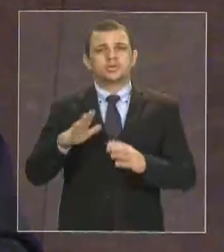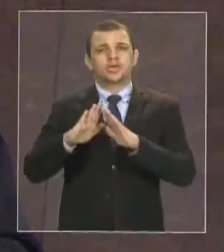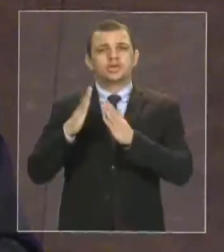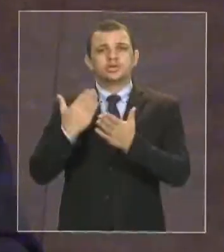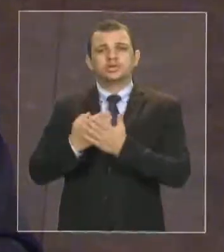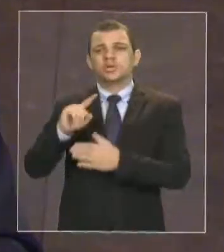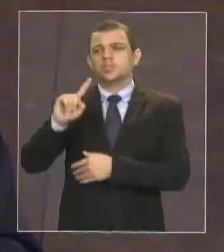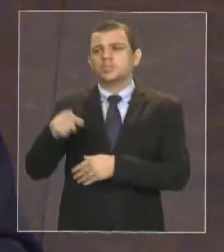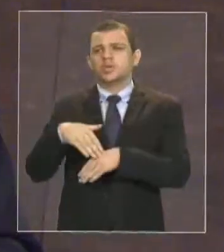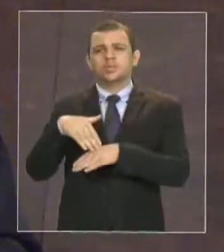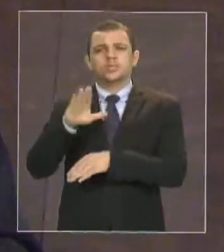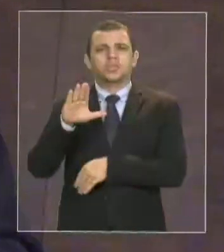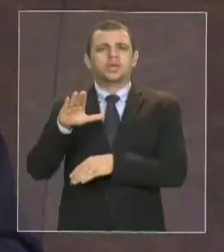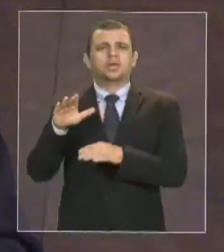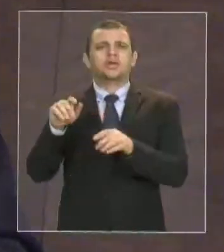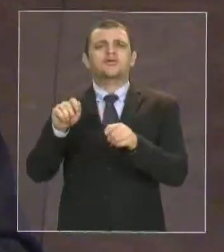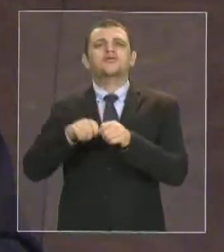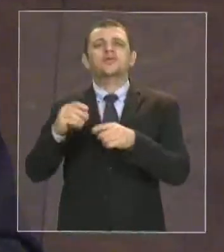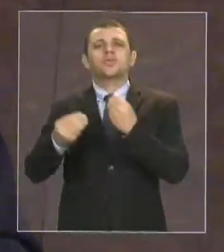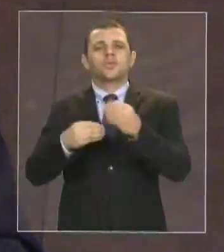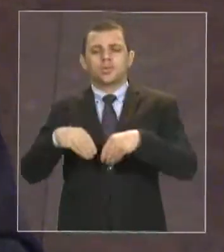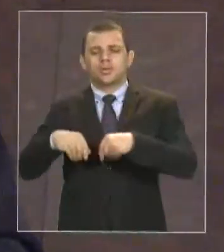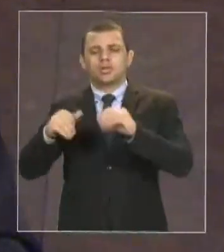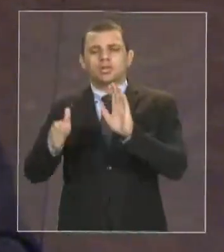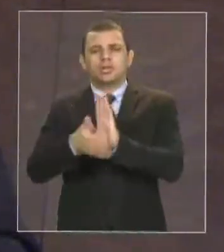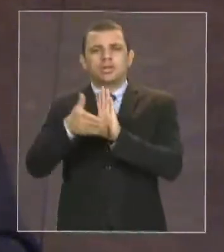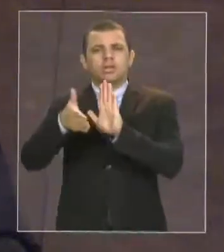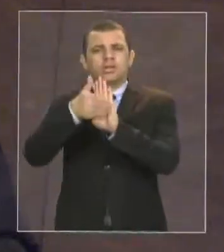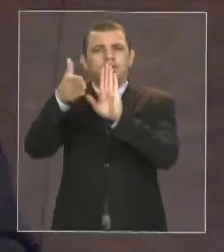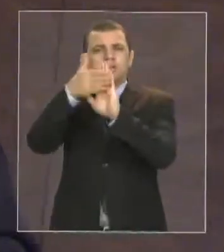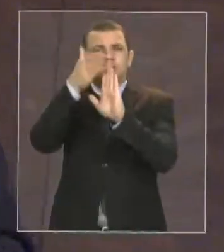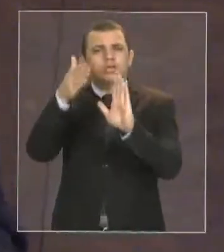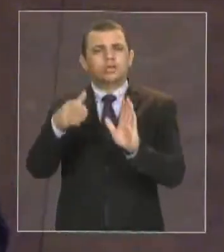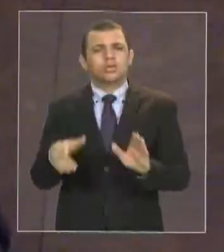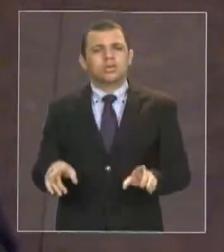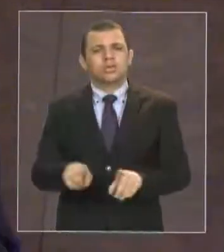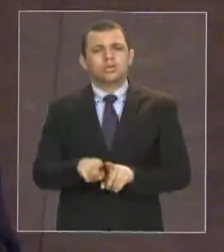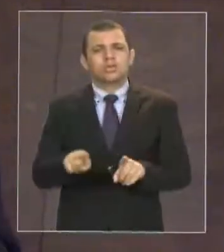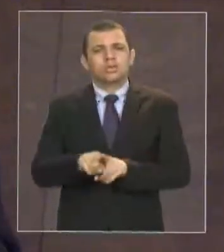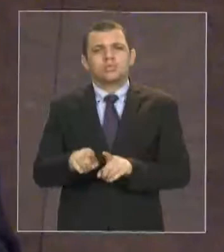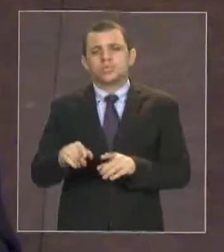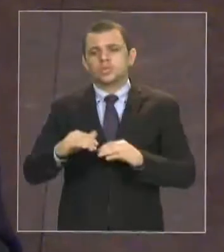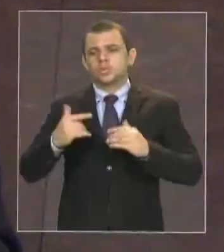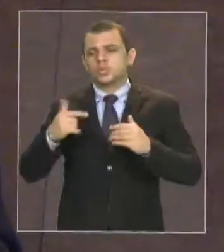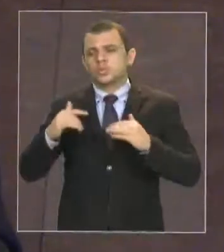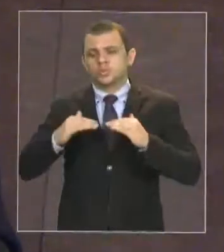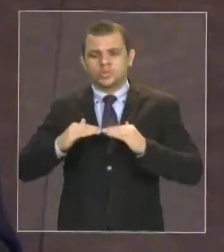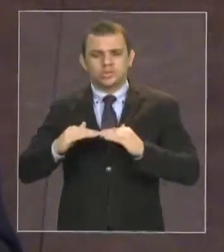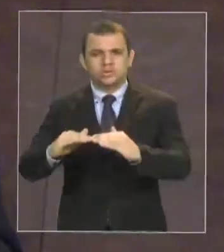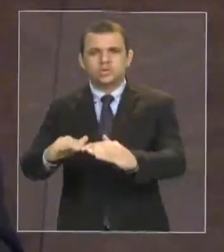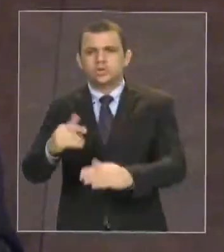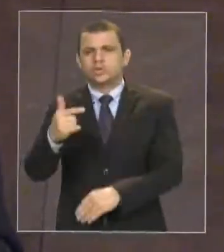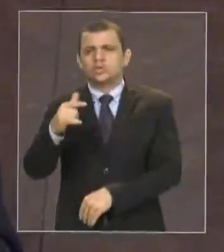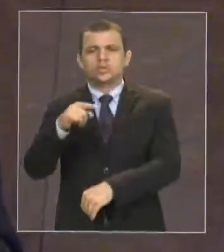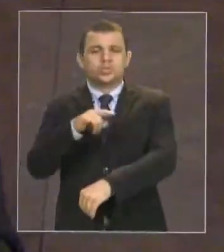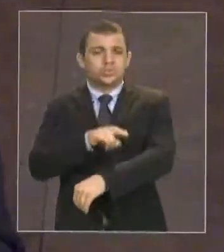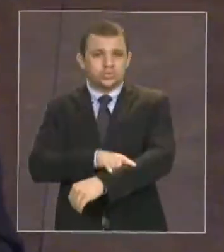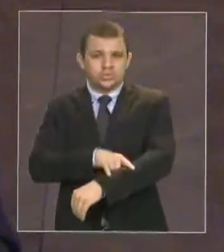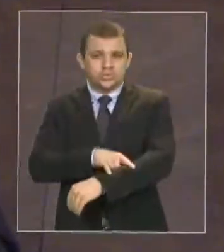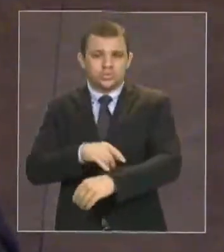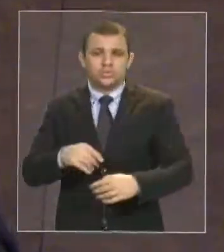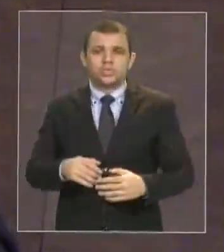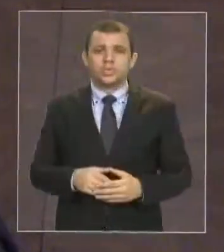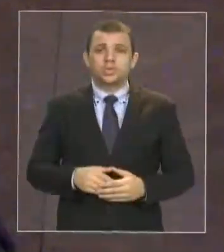pau a pique, de palha, sem chão, sem banheiros, o nosso governador, através